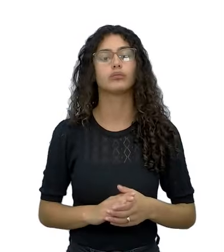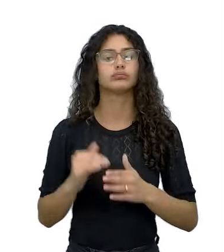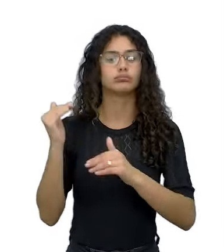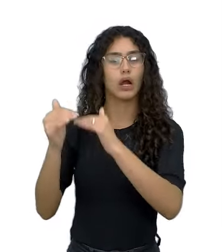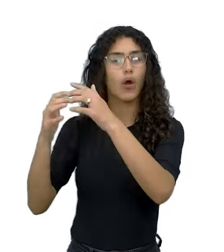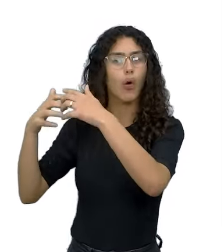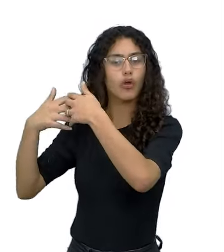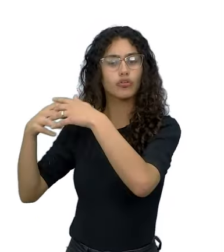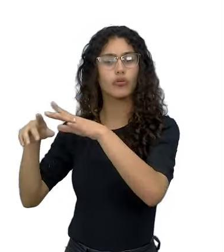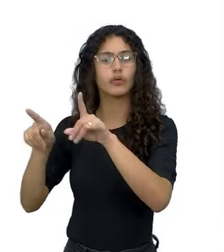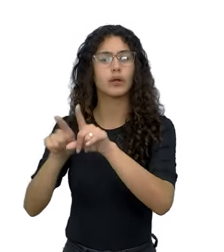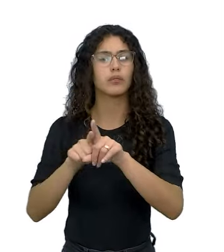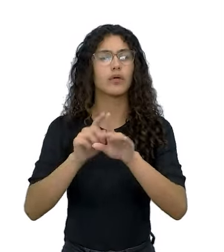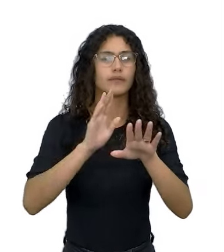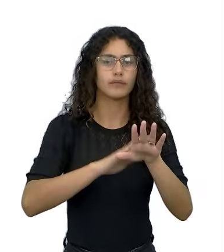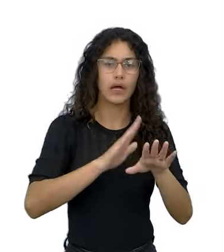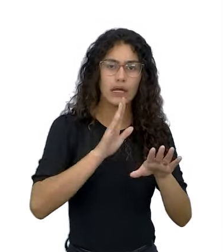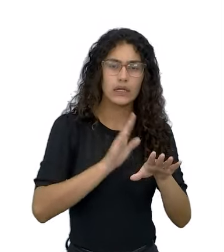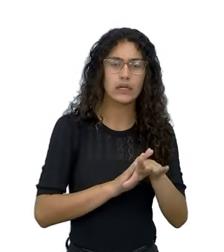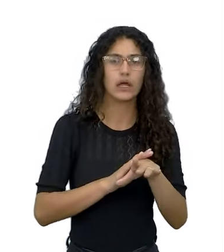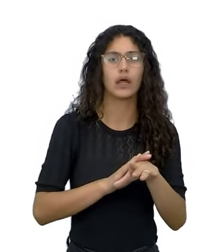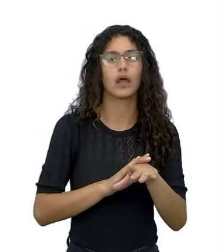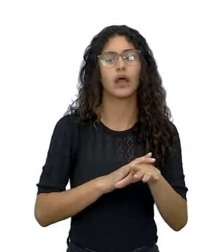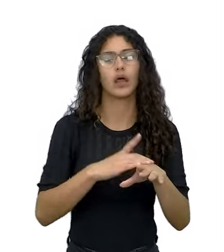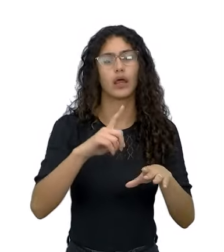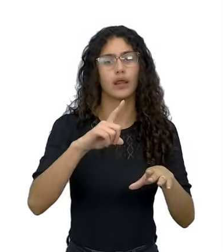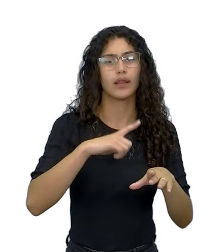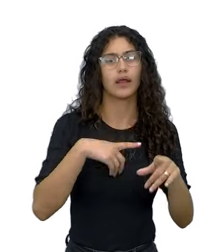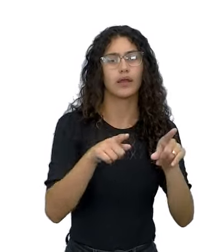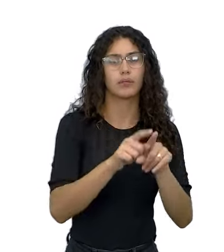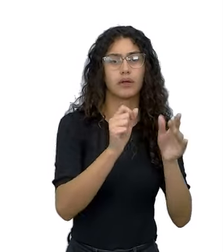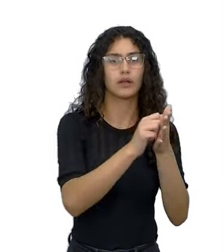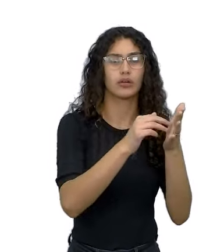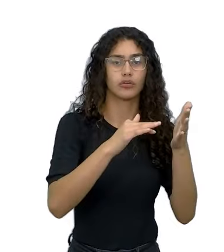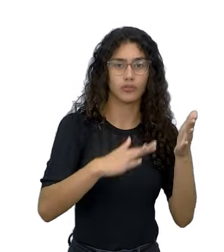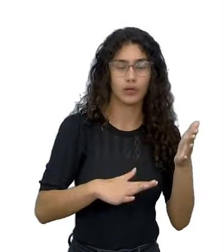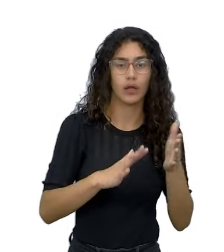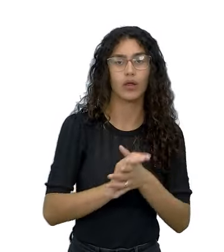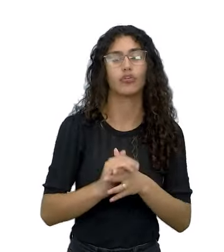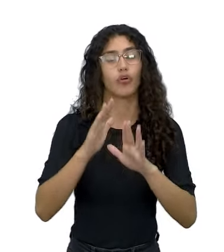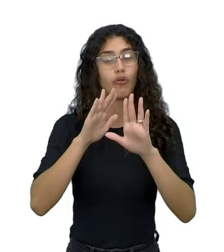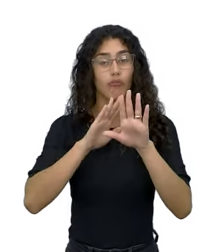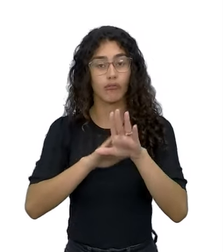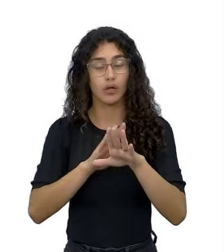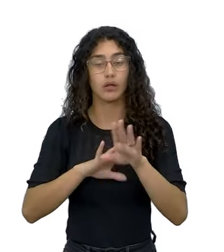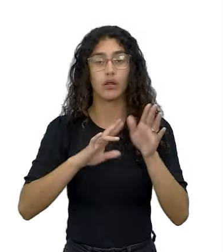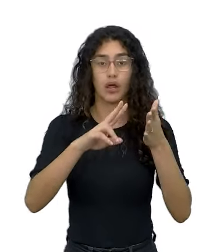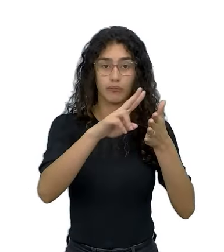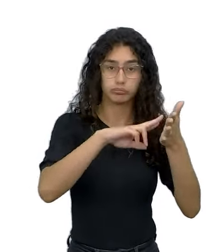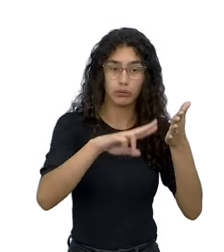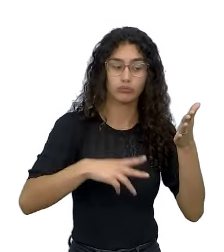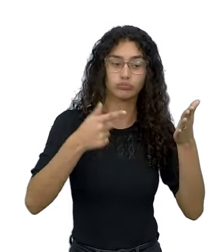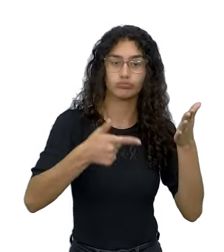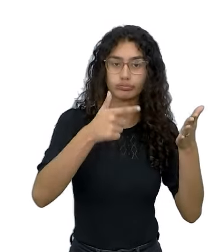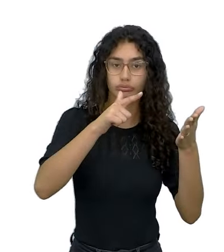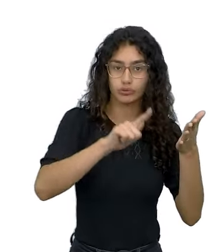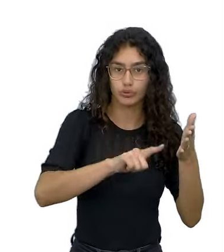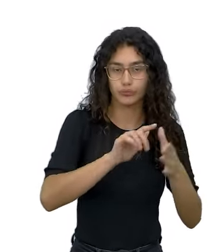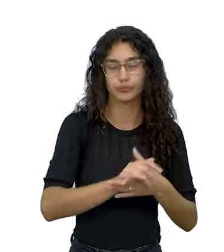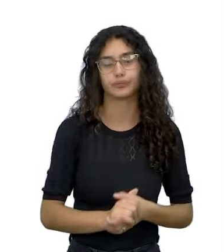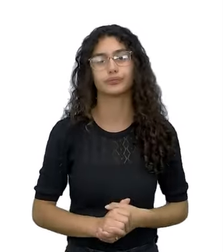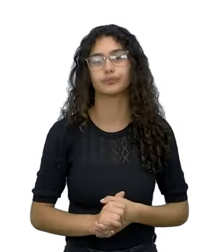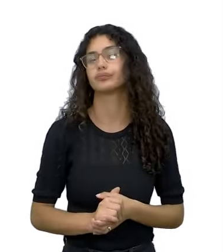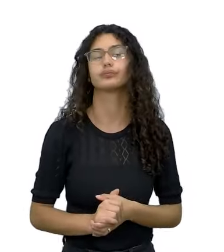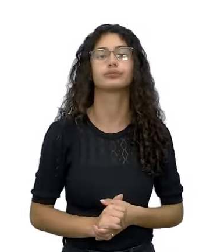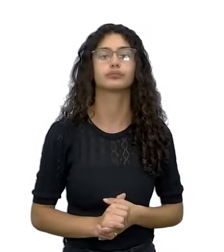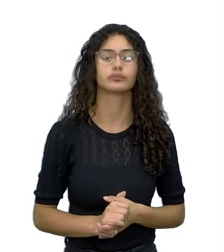cognitivos que ele vai realizar dentro dessa sequência de atividades vai ser revisar, ler e refletir, tá? Então,